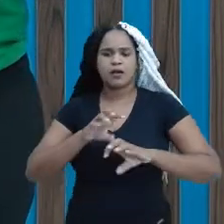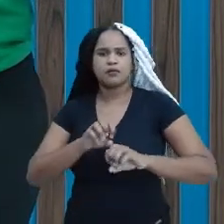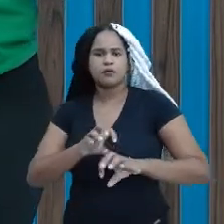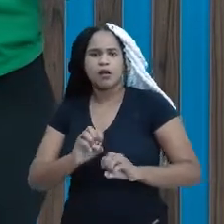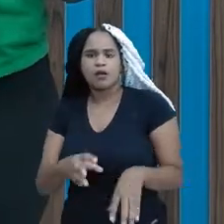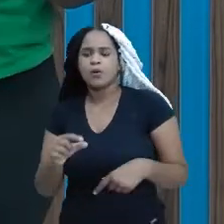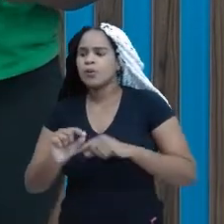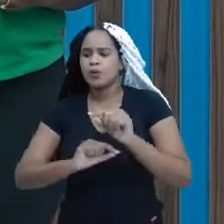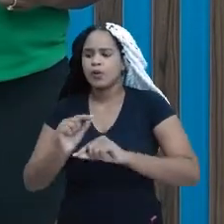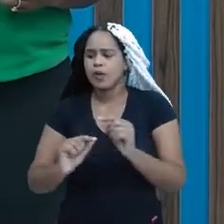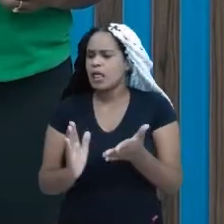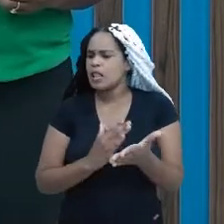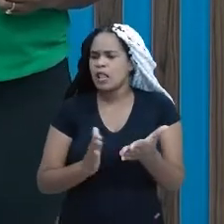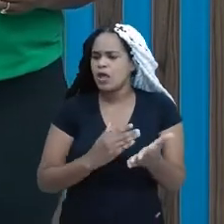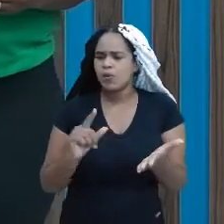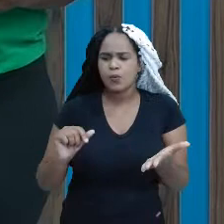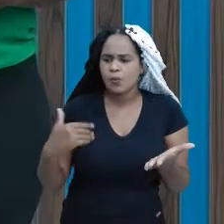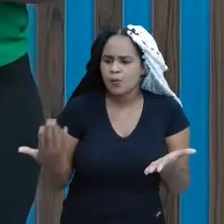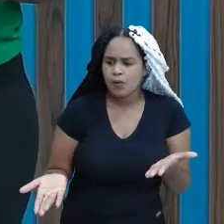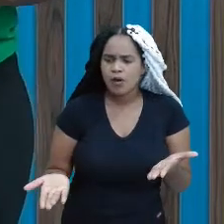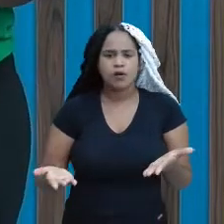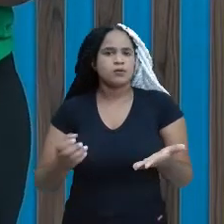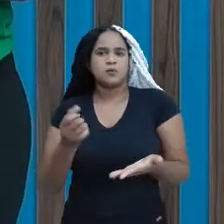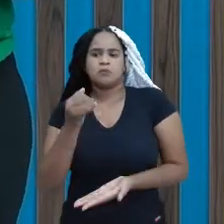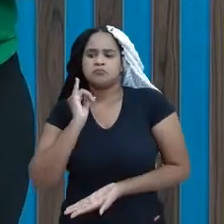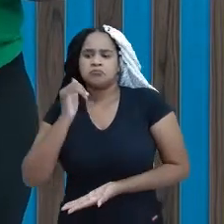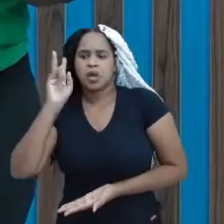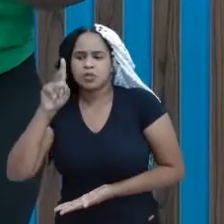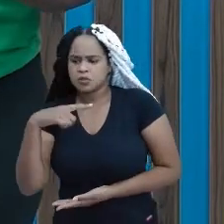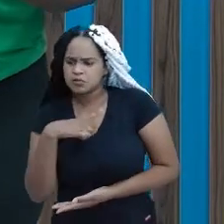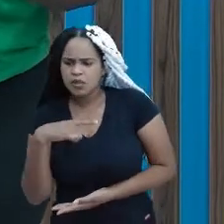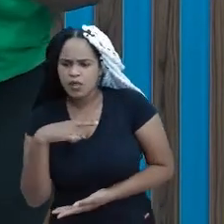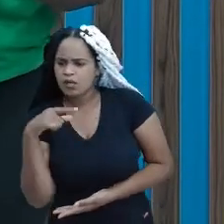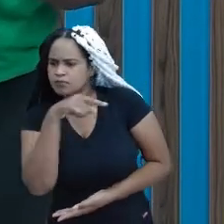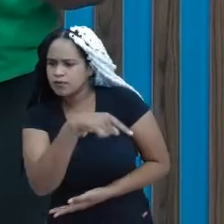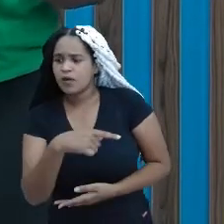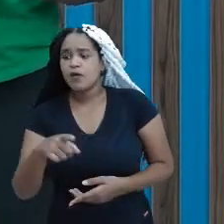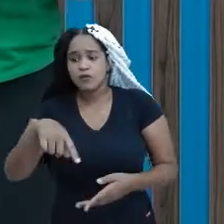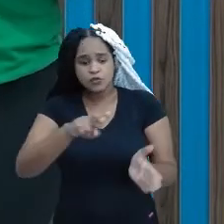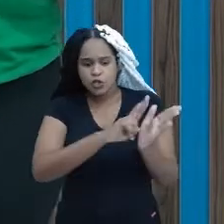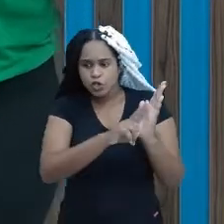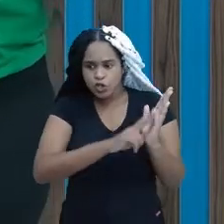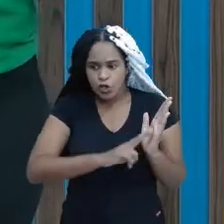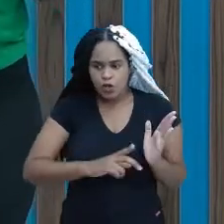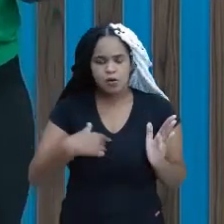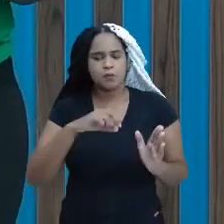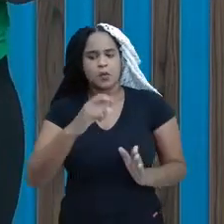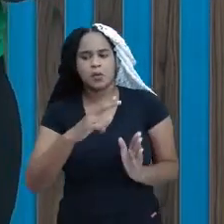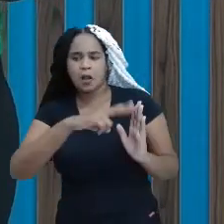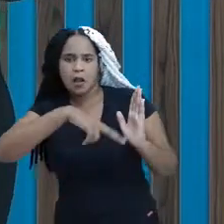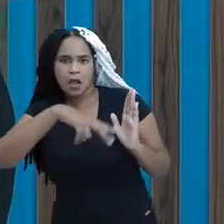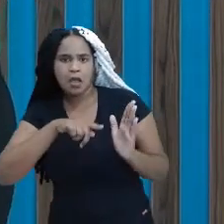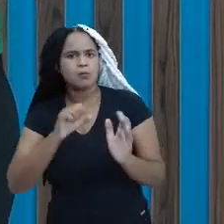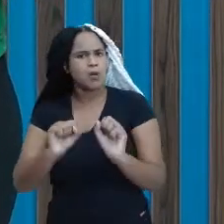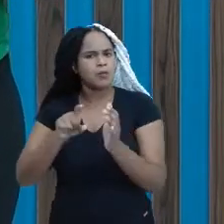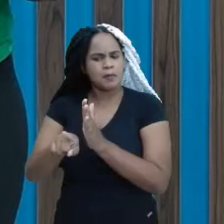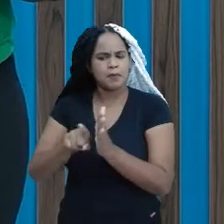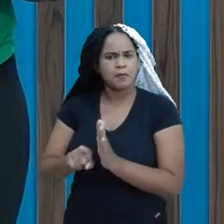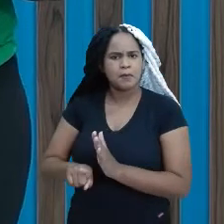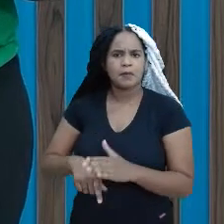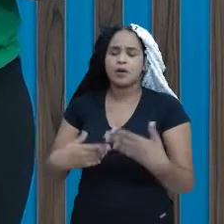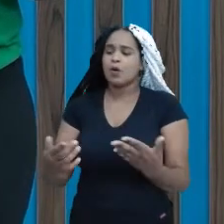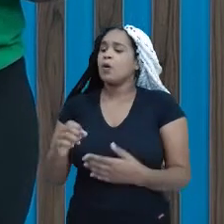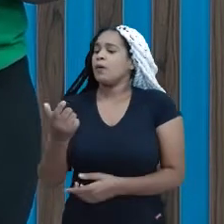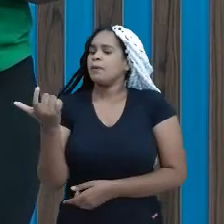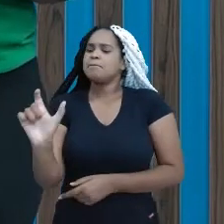qual livro? Contou alguma história? Então, você escreveu seu nome hoje? Teve alguma leitura? Qual foi a palavra que